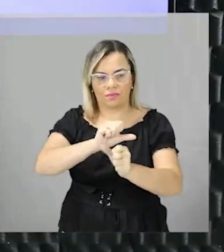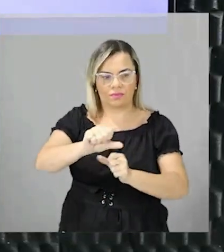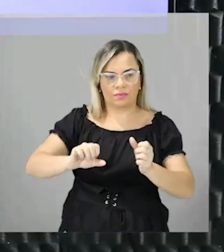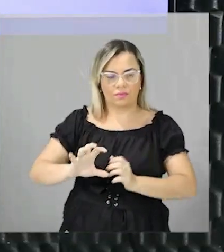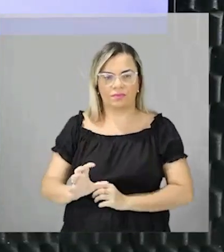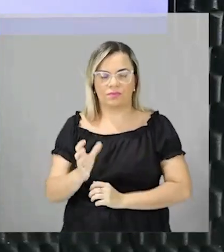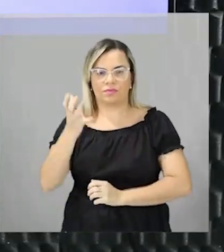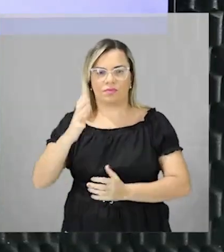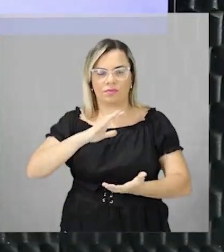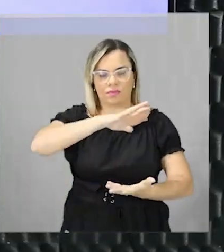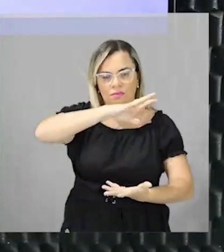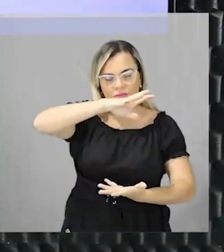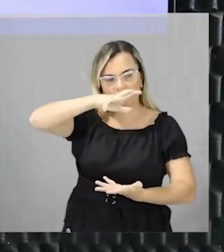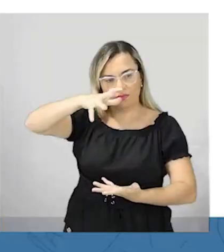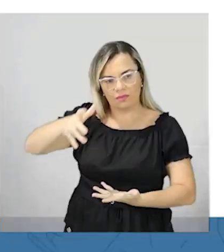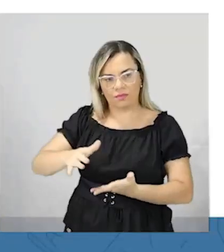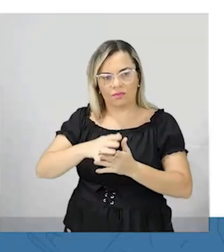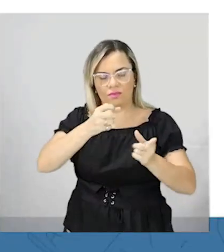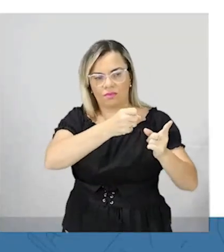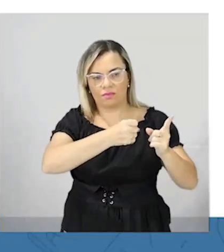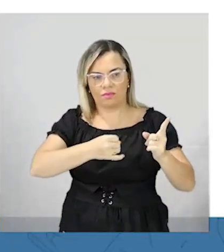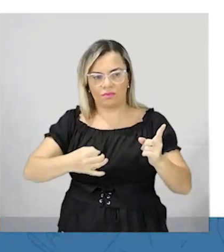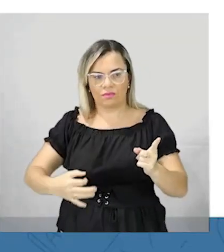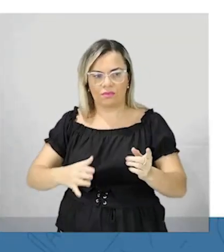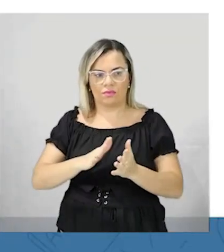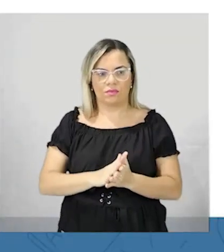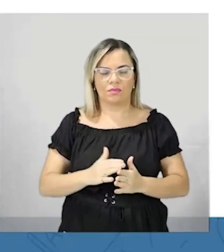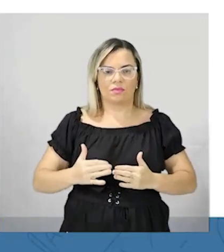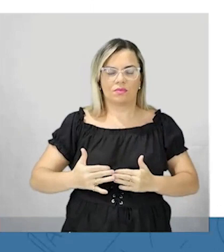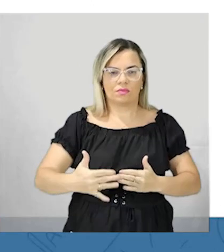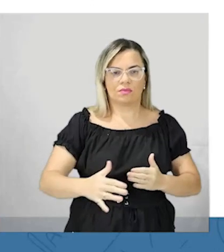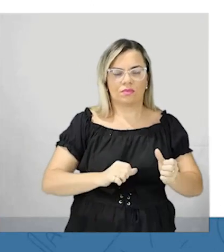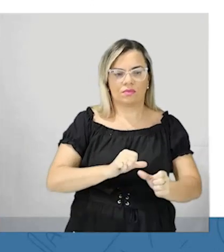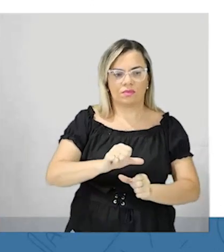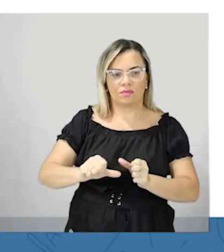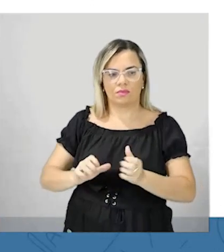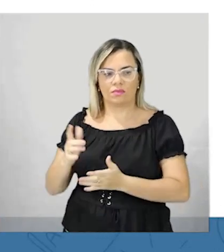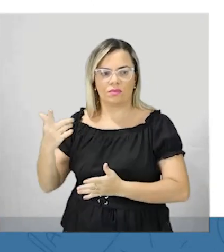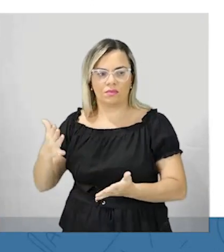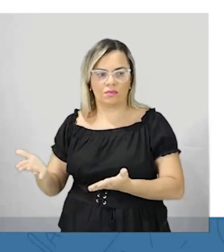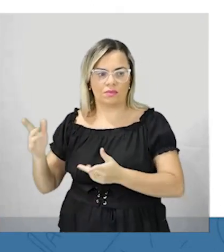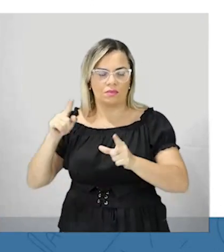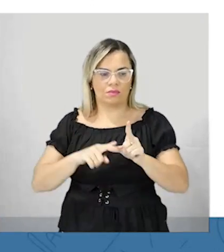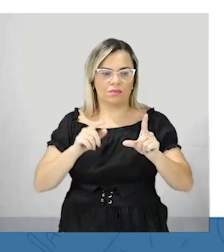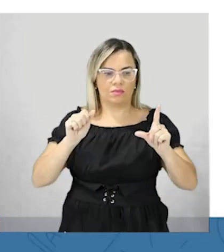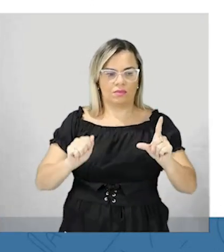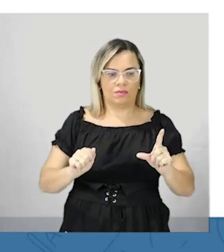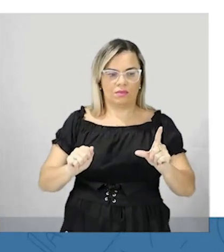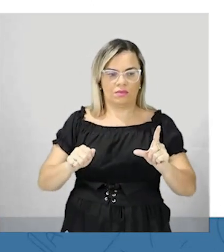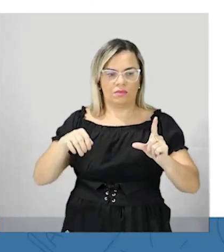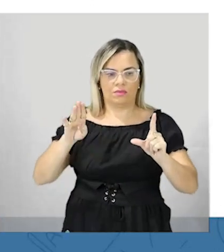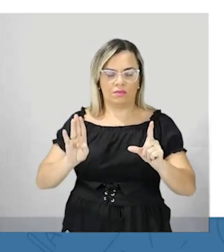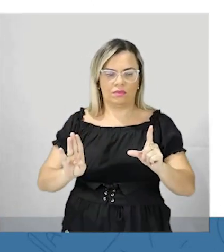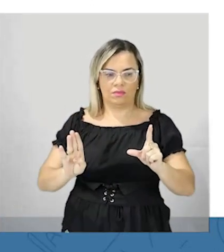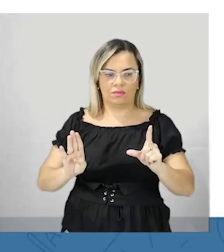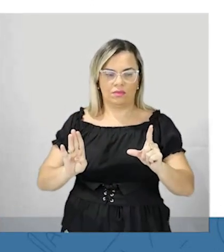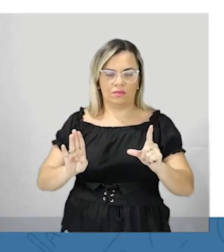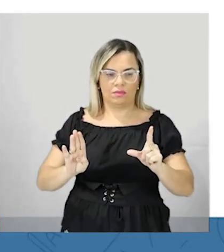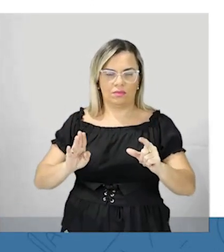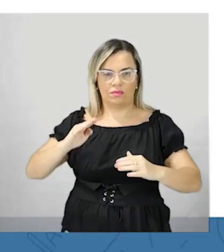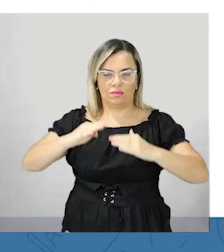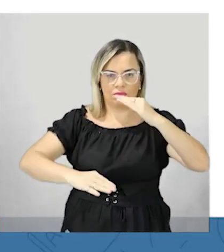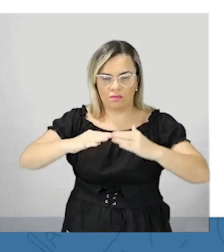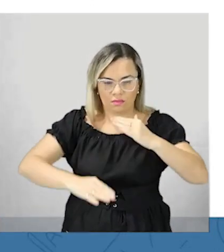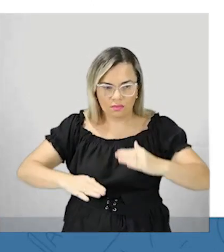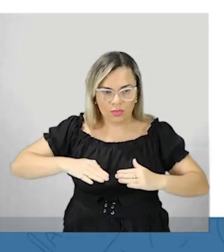que acontecem na superfície que vão descrever aí um seguinte processo. É o ciclo sedimentar, é a instabilidade sísmica, que no caso é